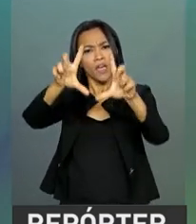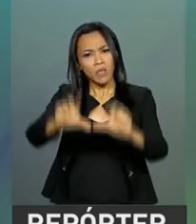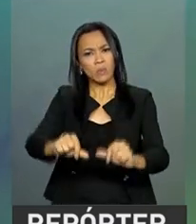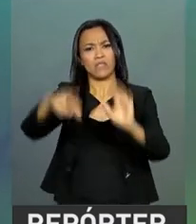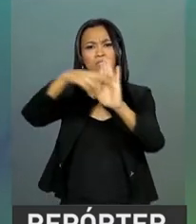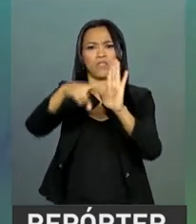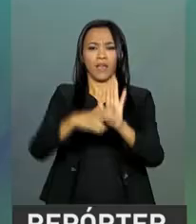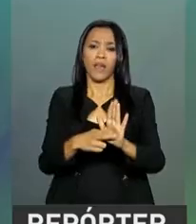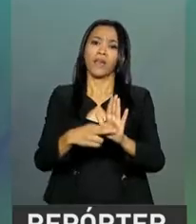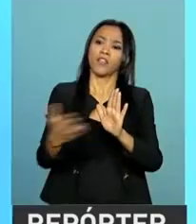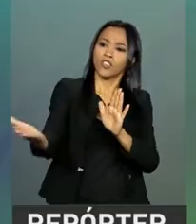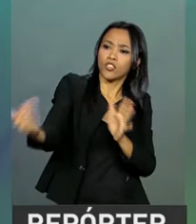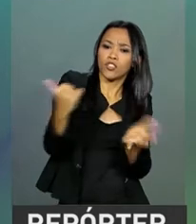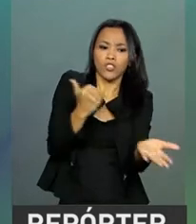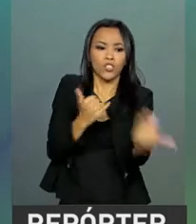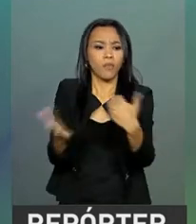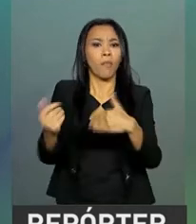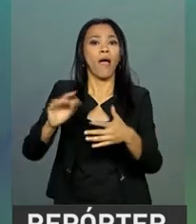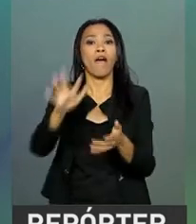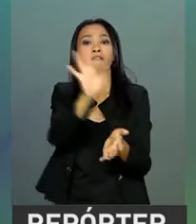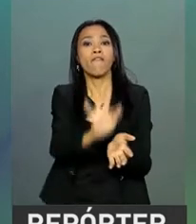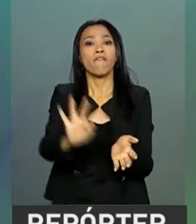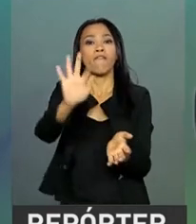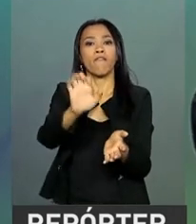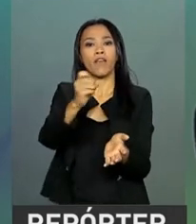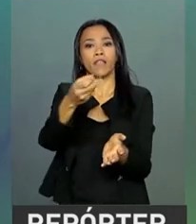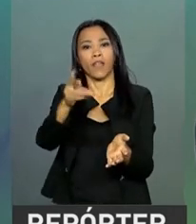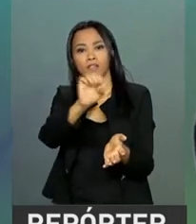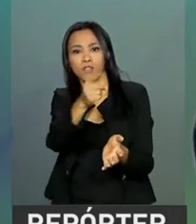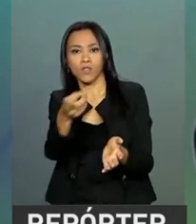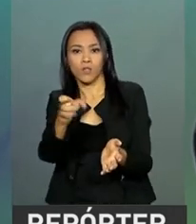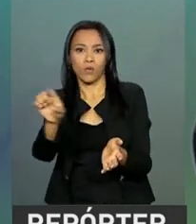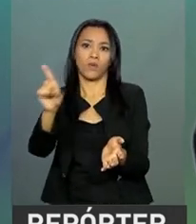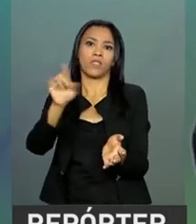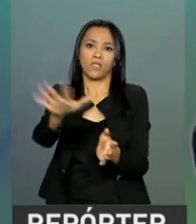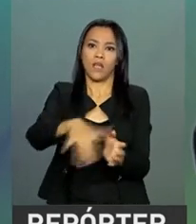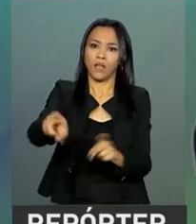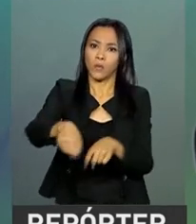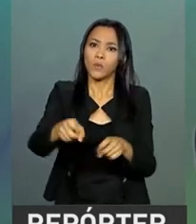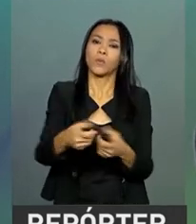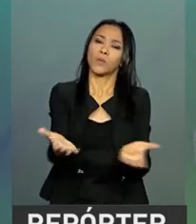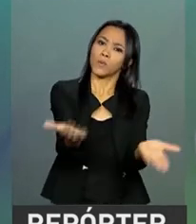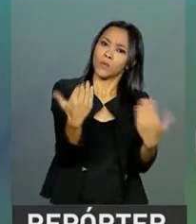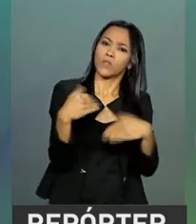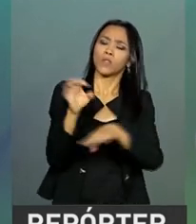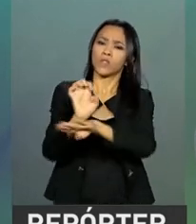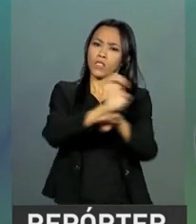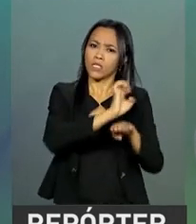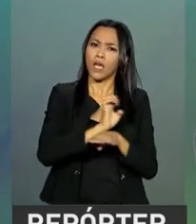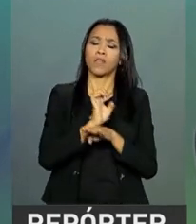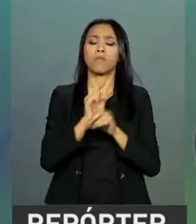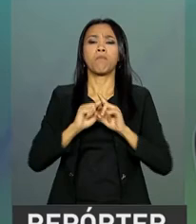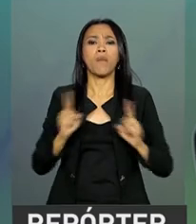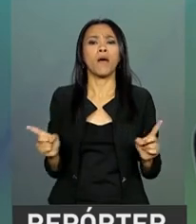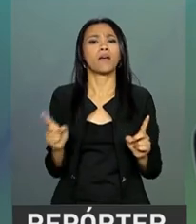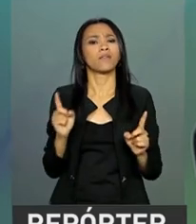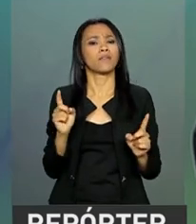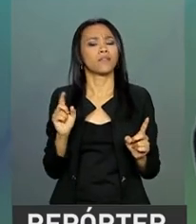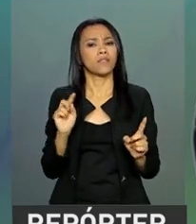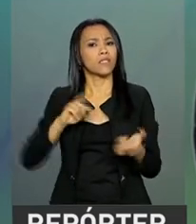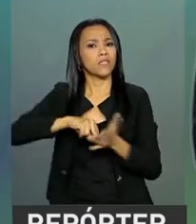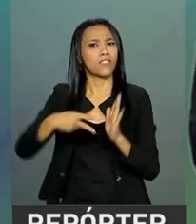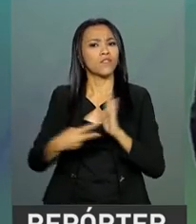federações de agricultura os estados nessa tarefa mas o mais aí tem um